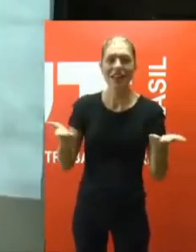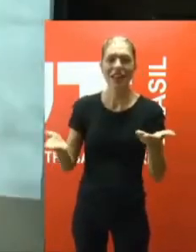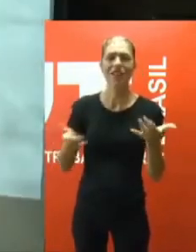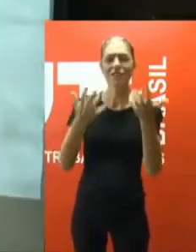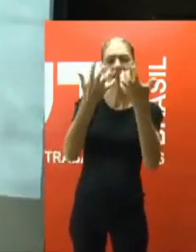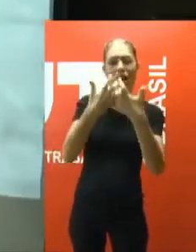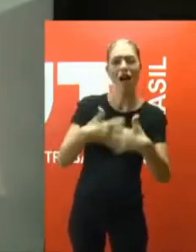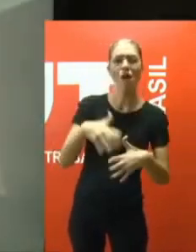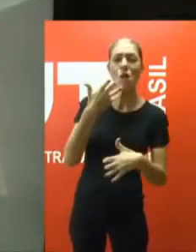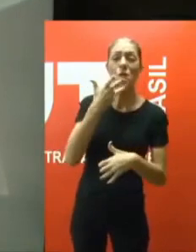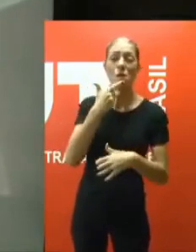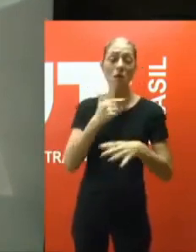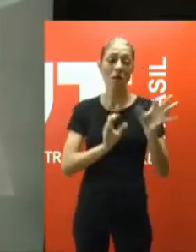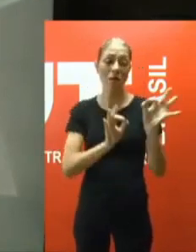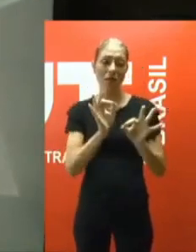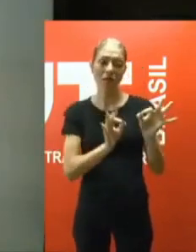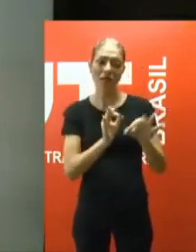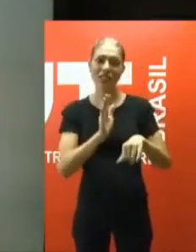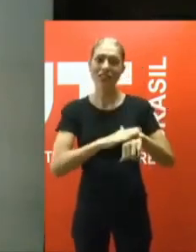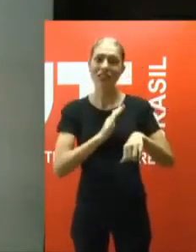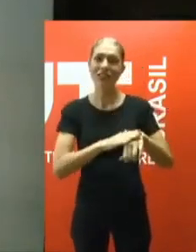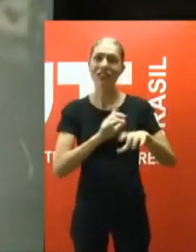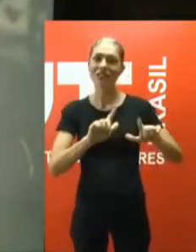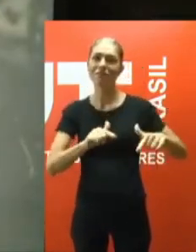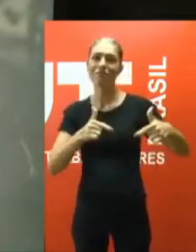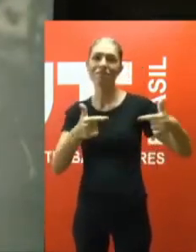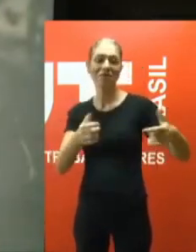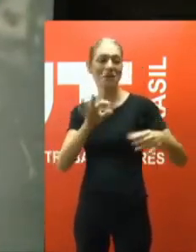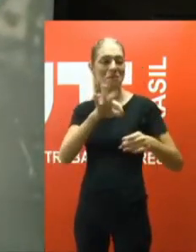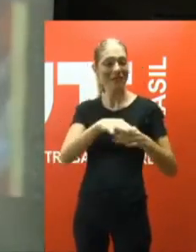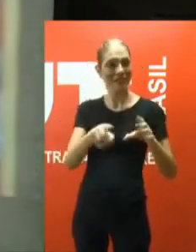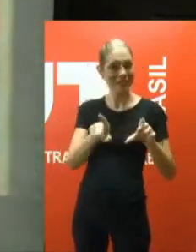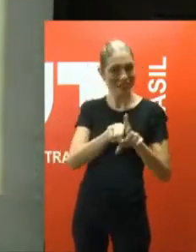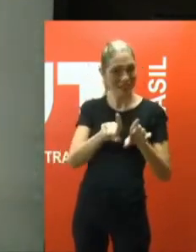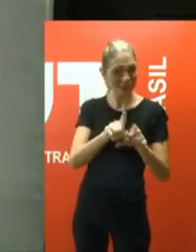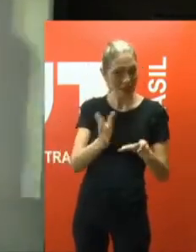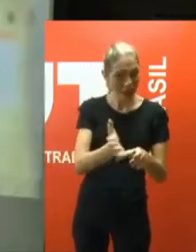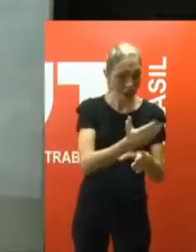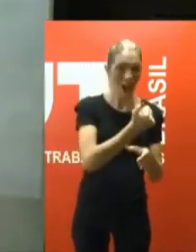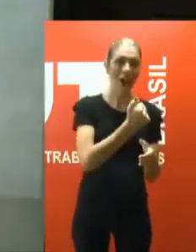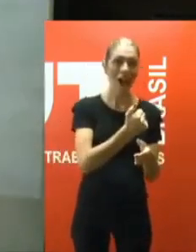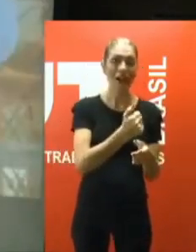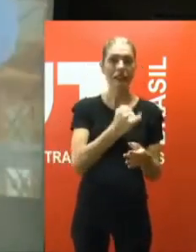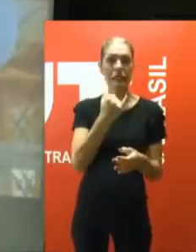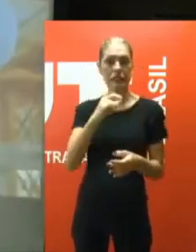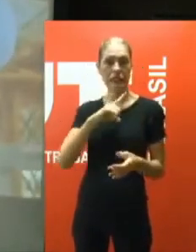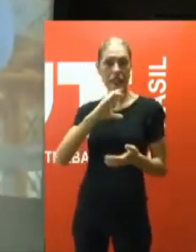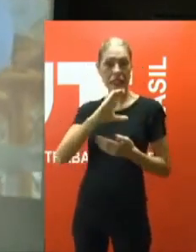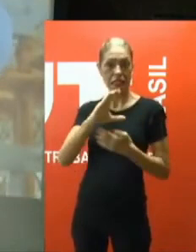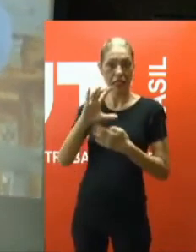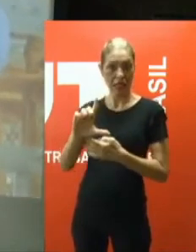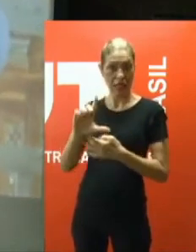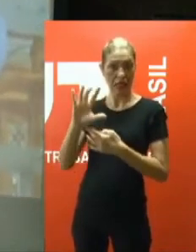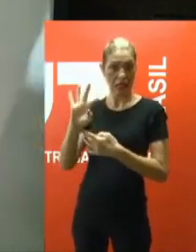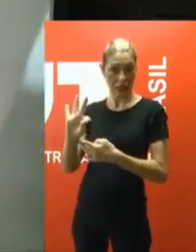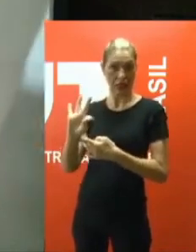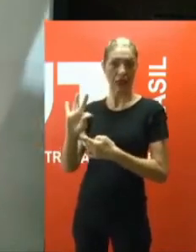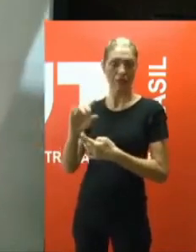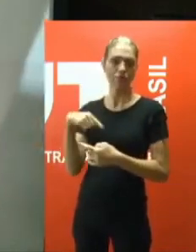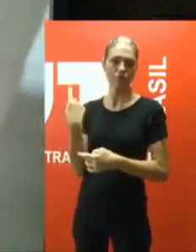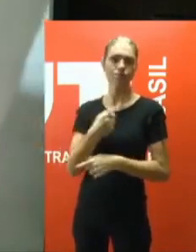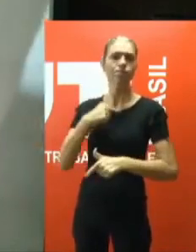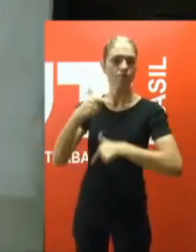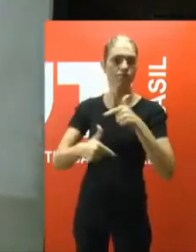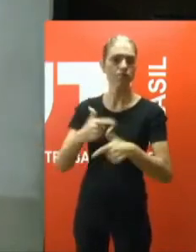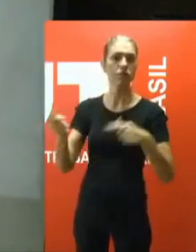que planeja e executa, que planta e colhe. Se tem CLT, a gente trabalha. Se é